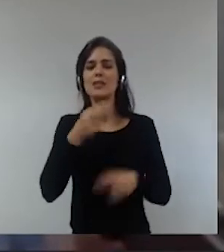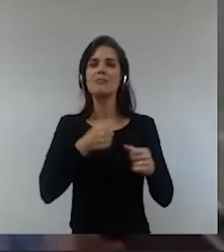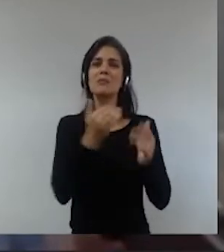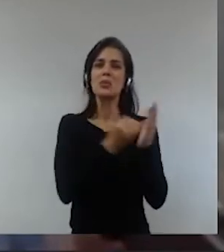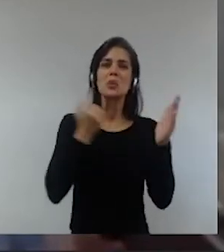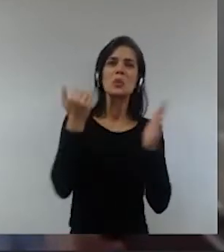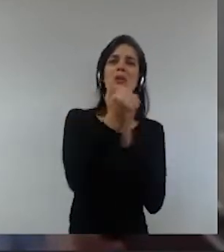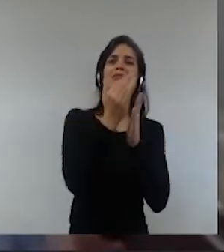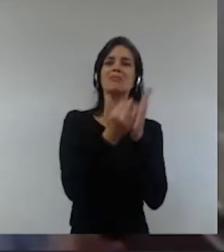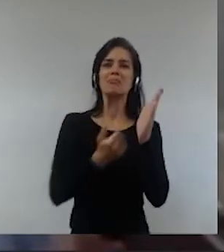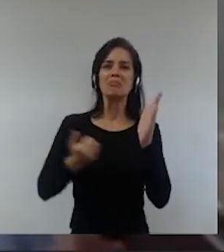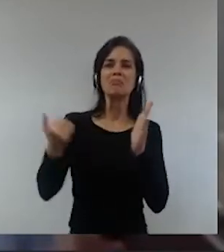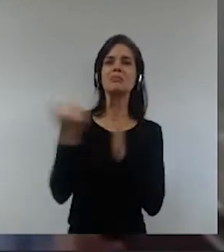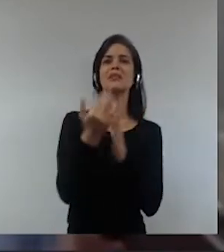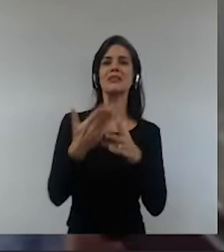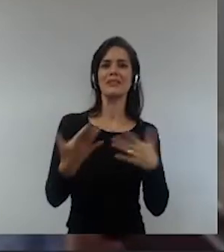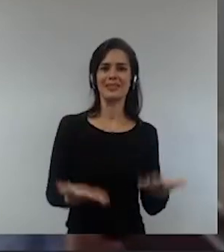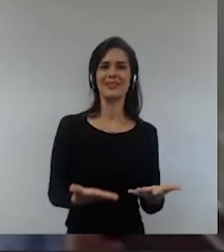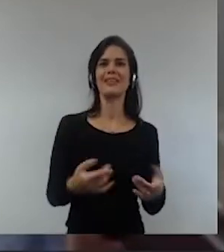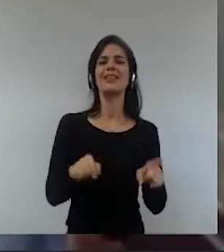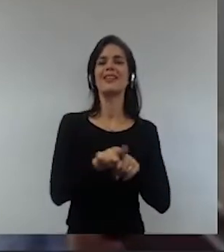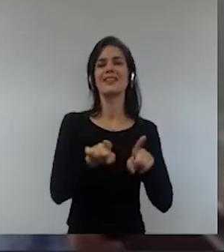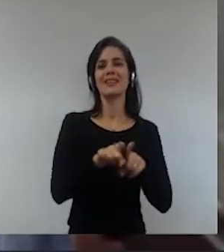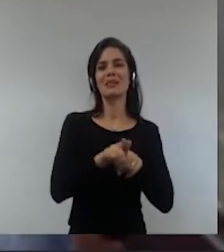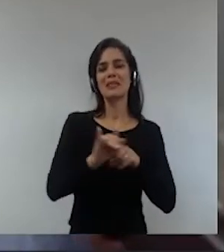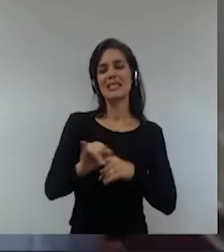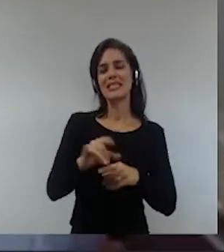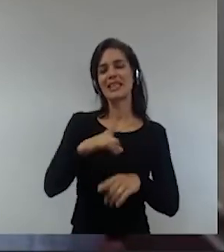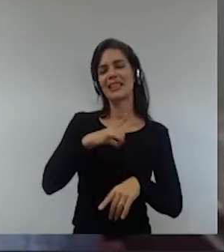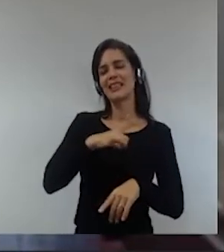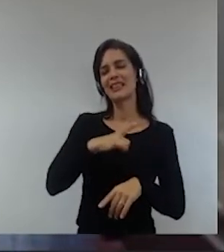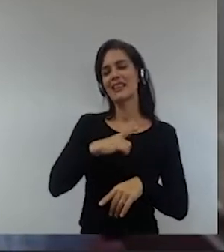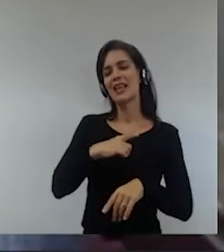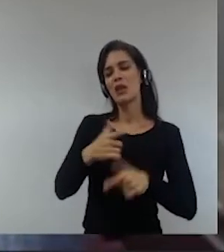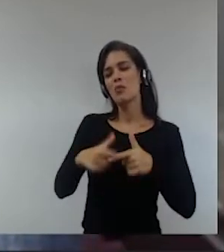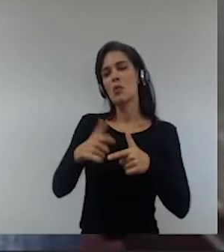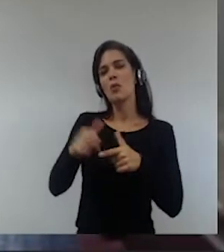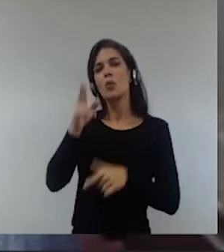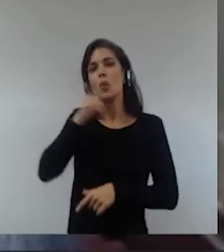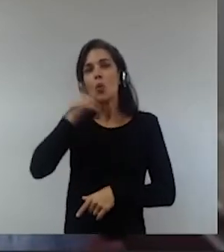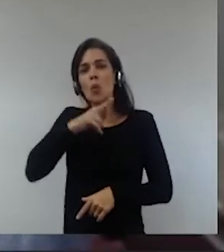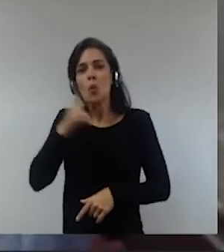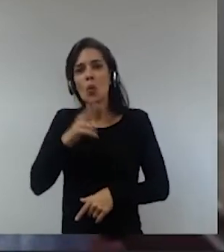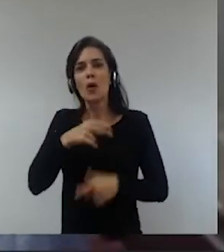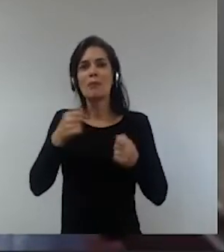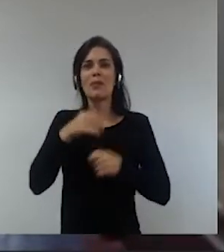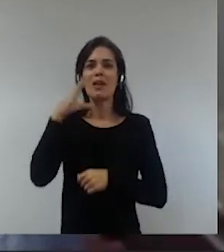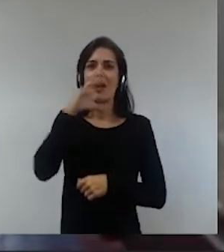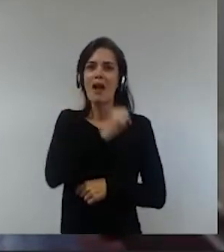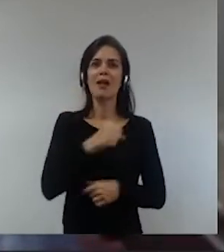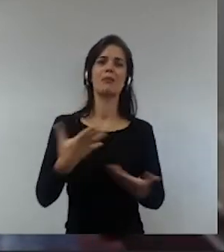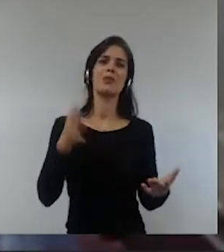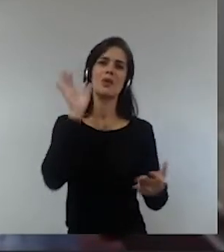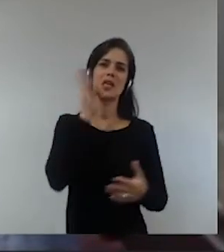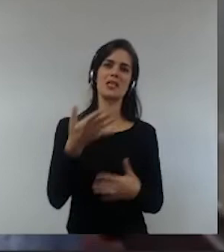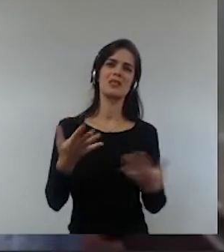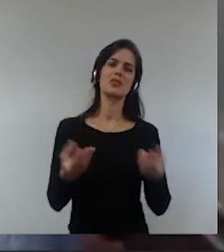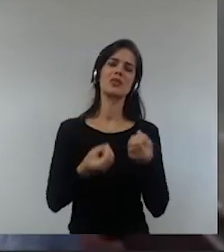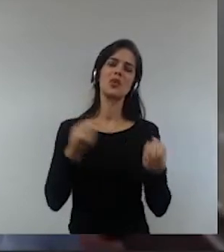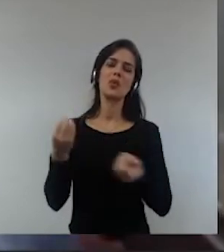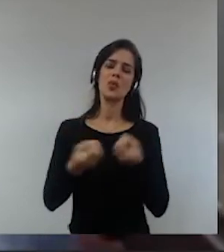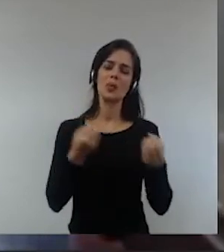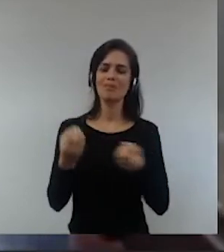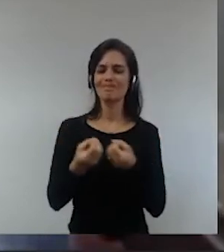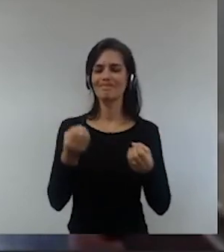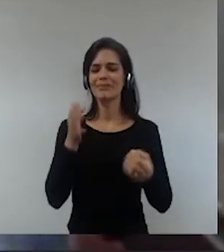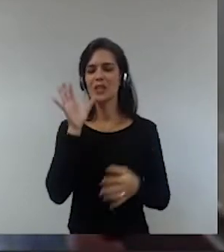também problemas graves em casos urgentes. Como resolver esse problema da dificuldade em conciliar a saúde,